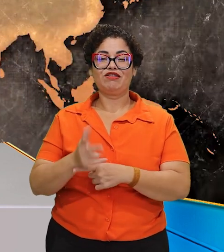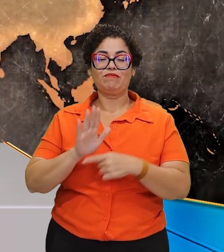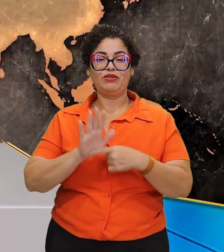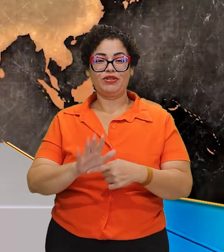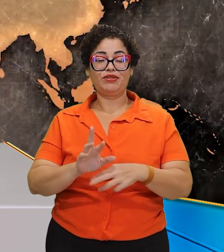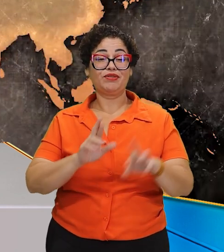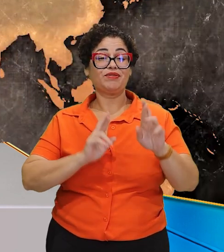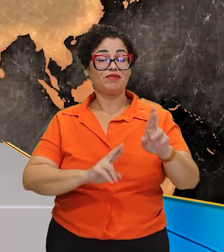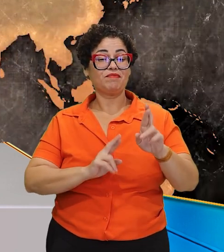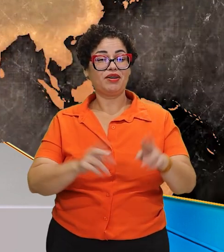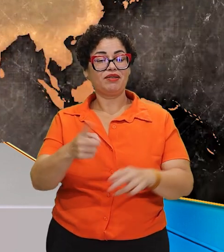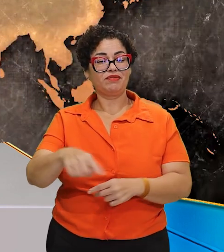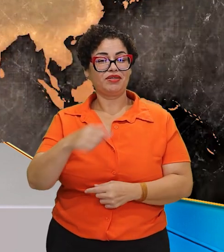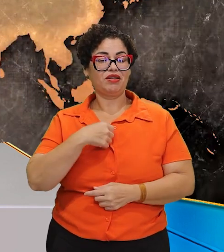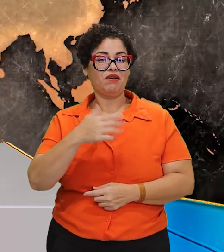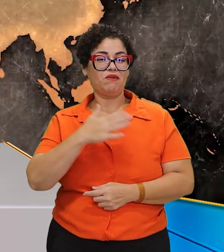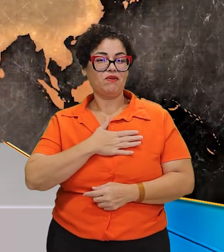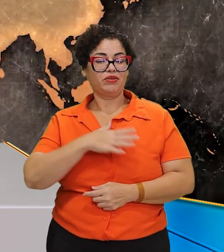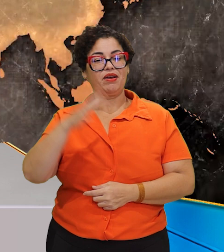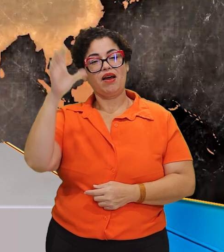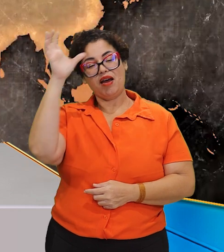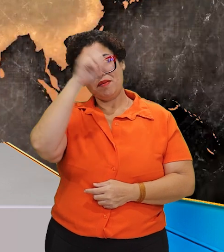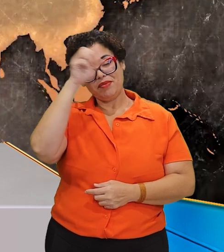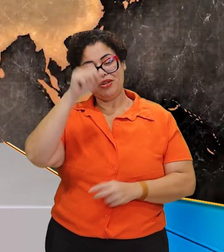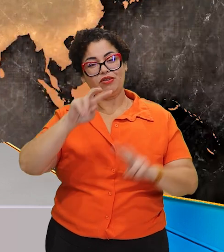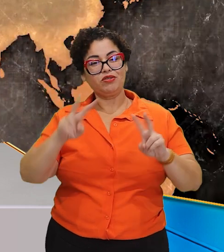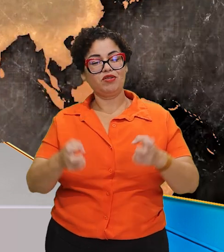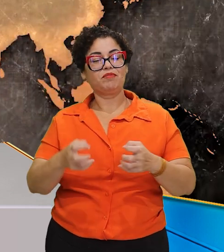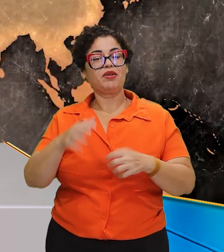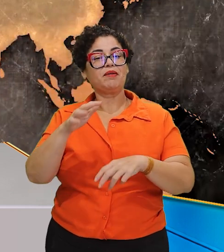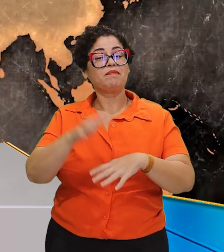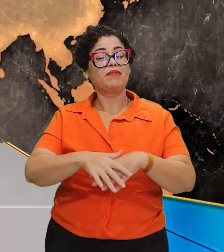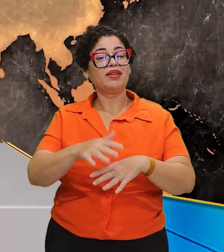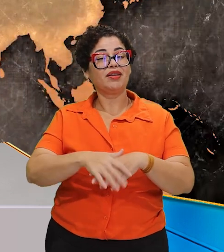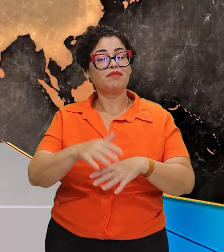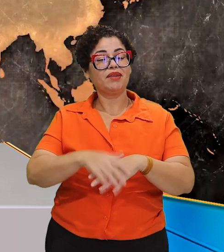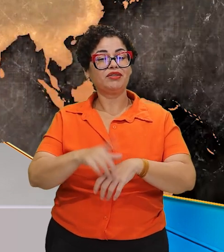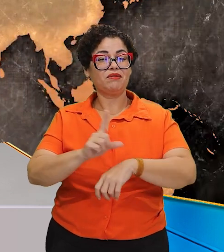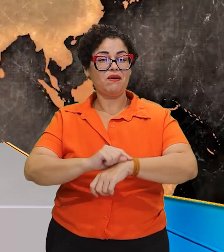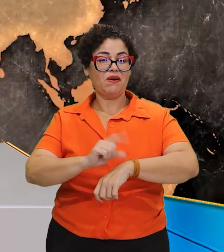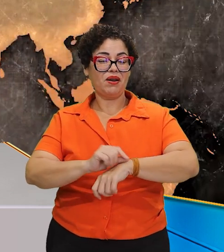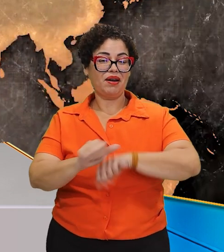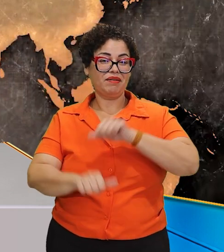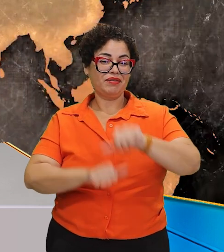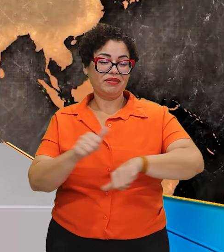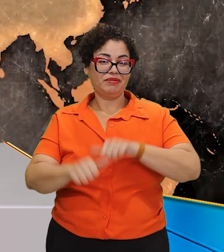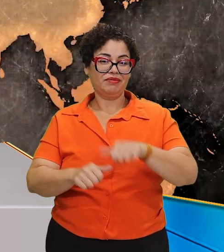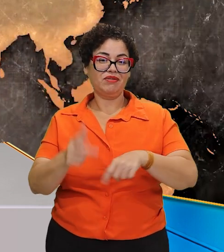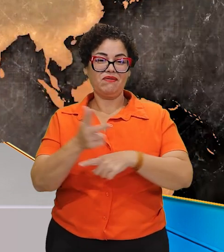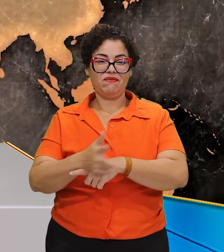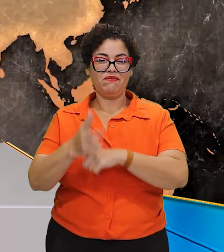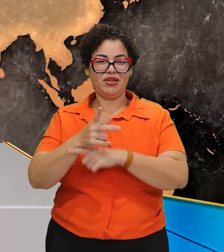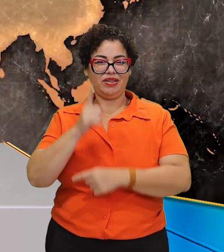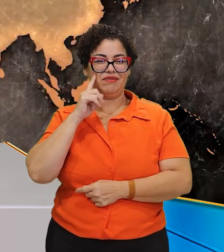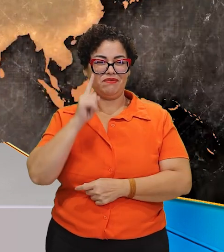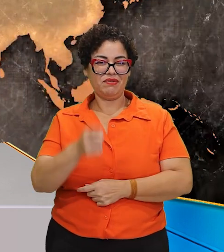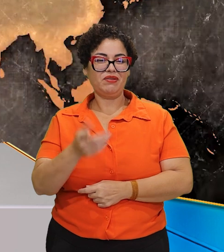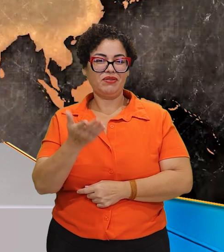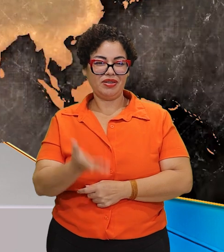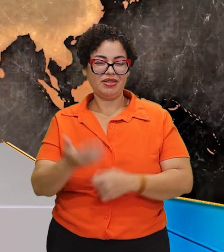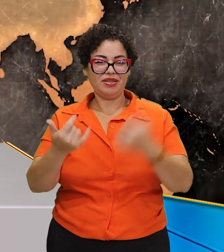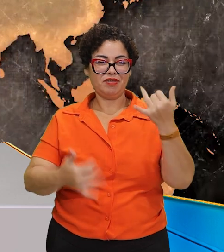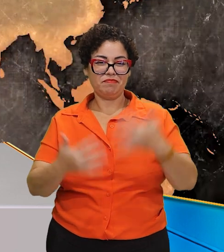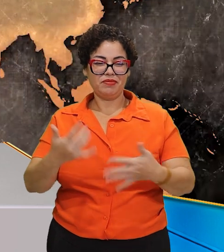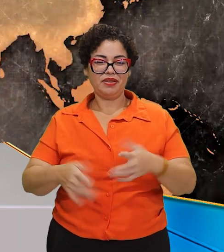hoje. Esperamos que tenham gostado e aprendido sobre a matemática nos fusos horários. Os vídeos que vocês